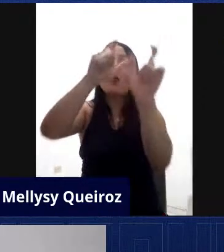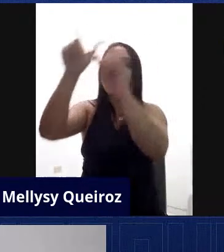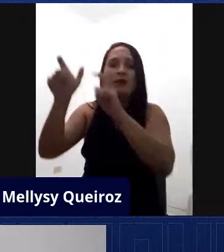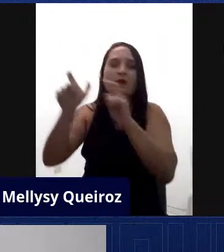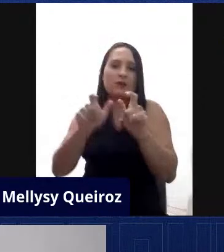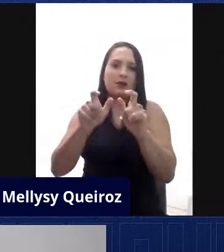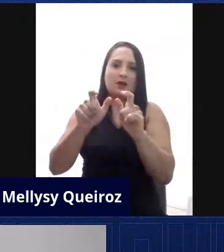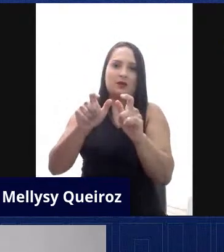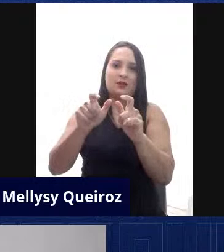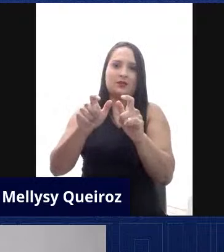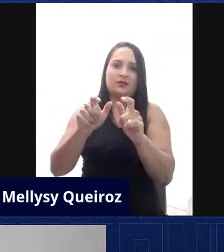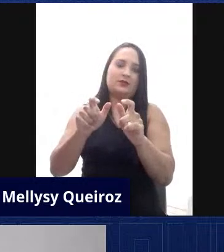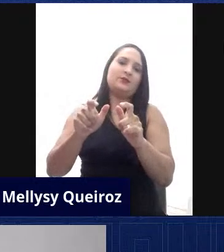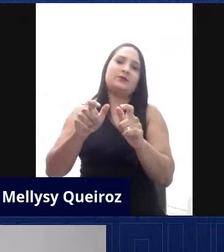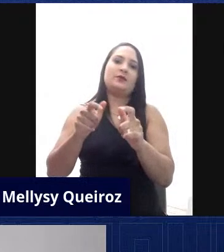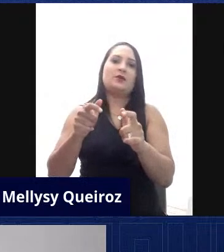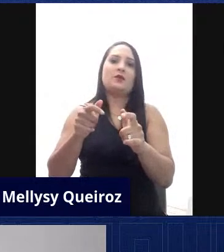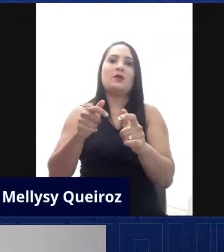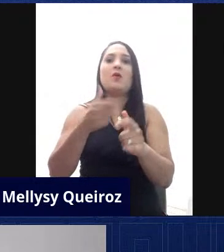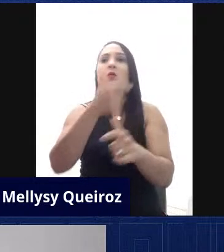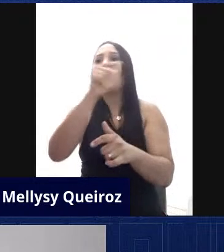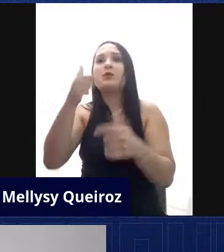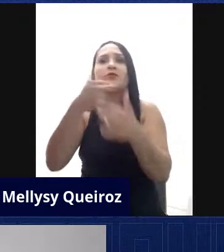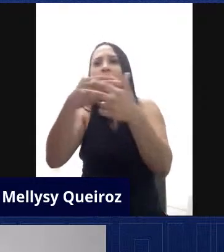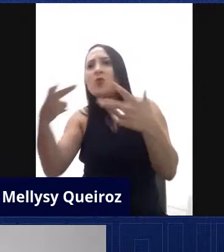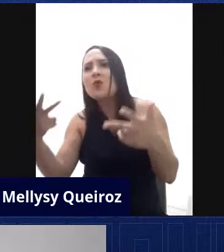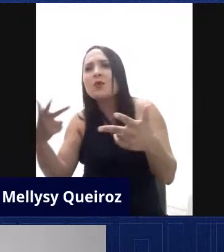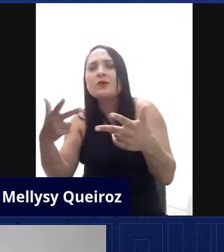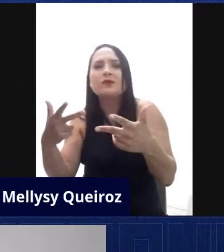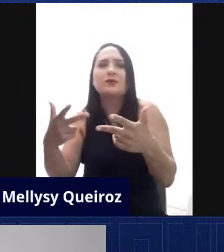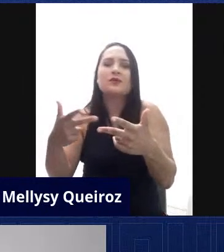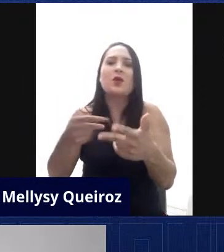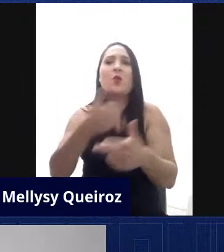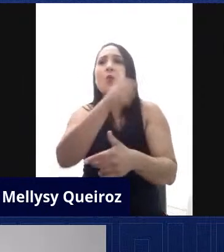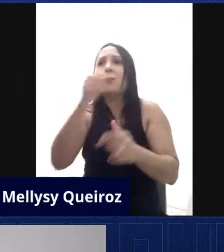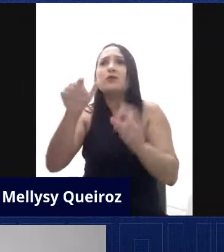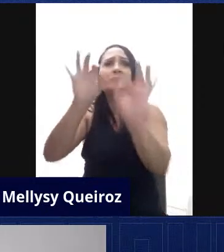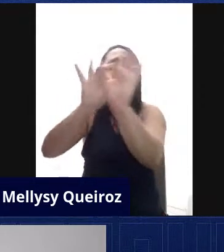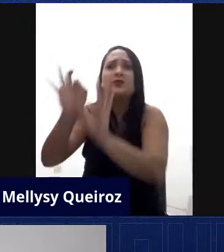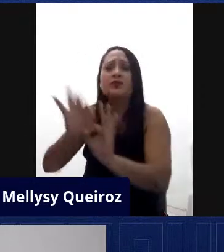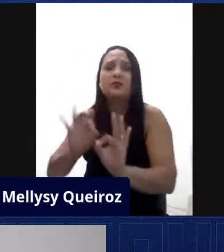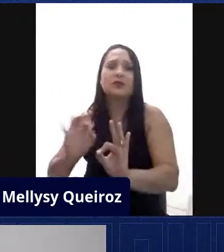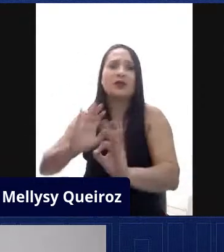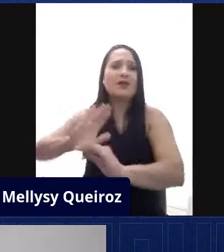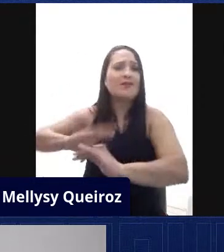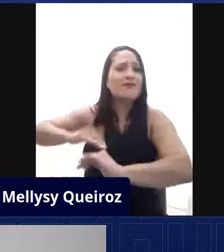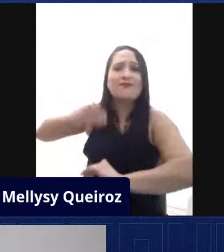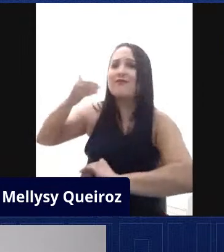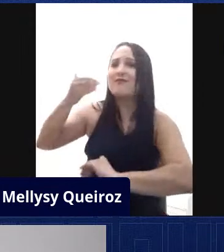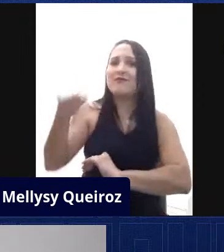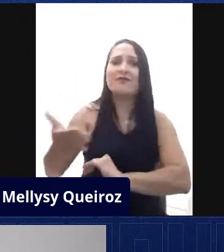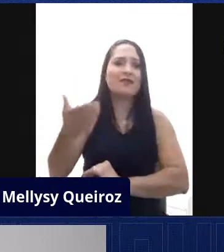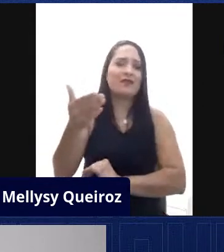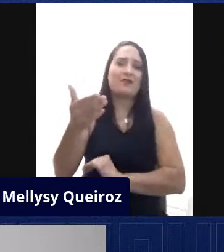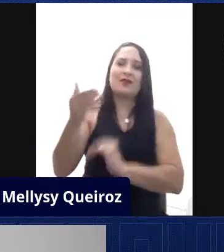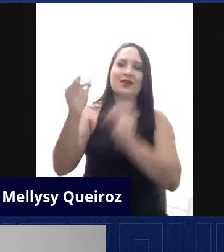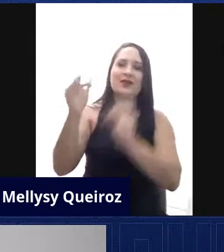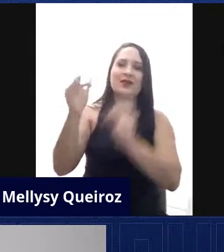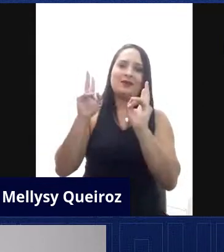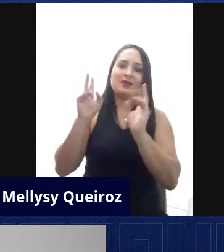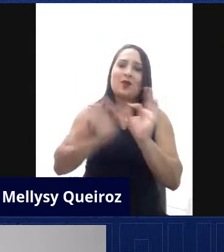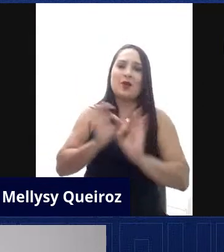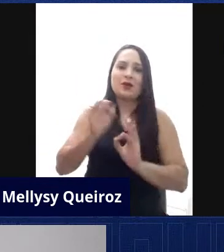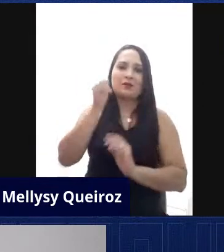outras situações, em outros momentos, em outras organizações, para além das organizações de mulheres, nas